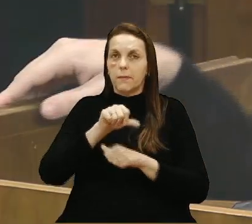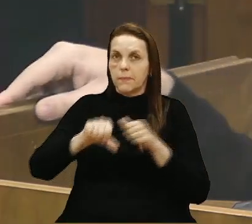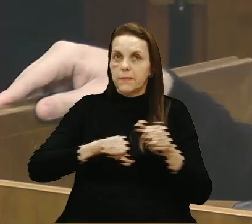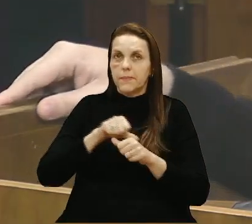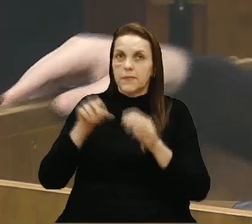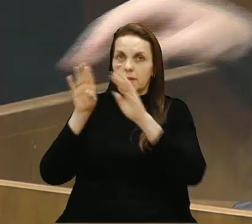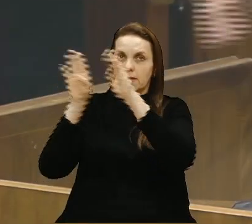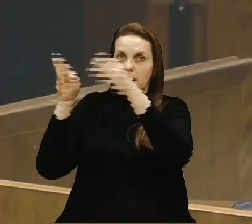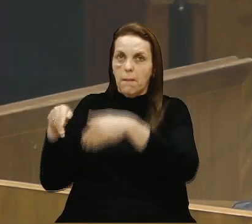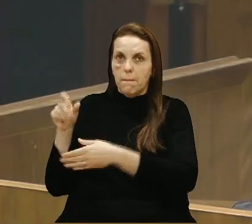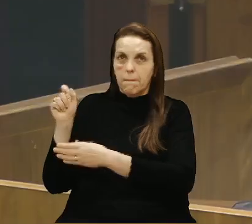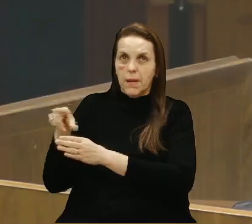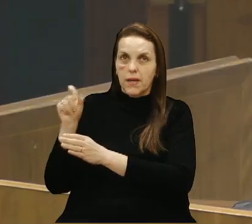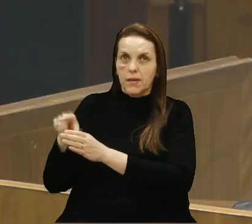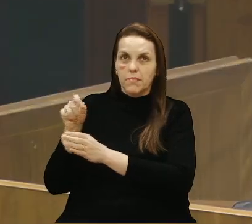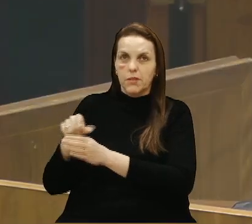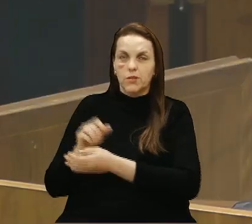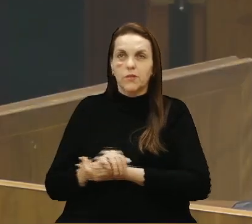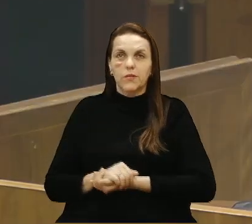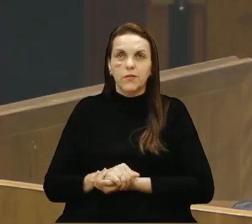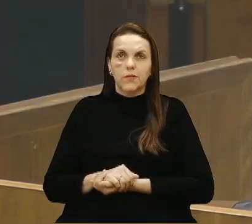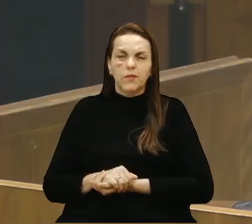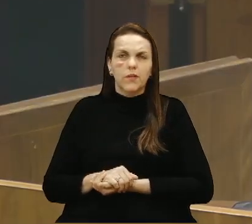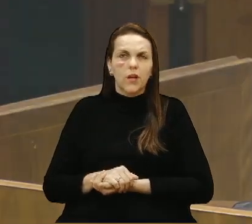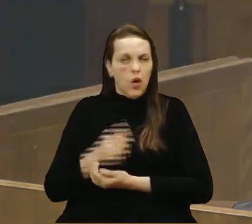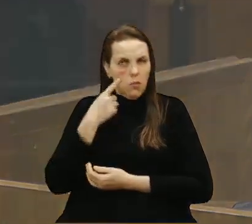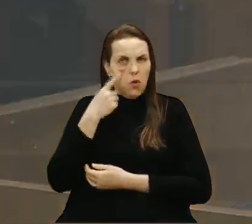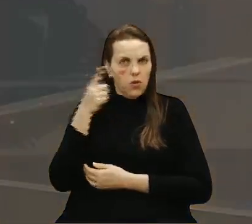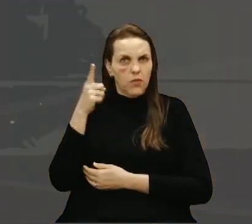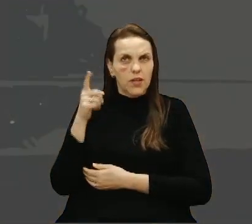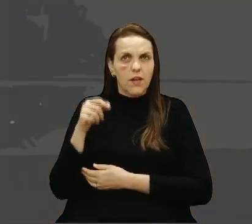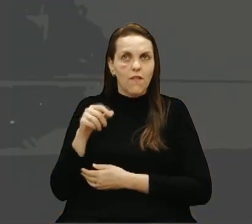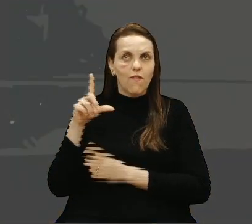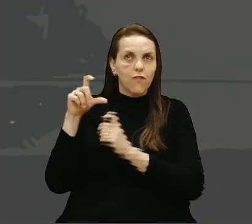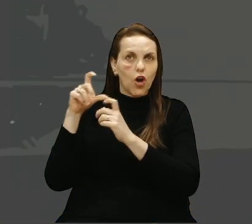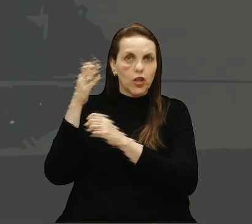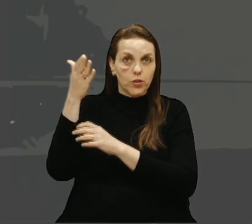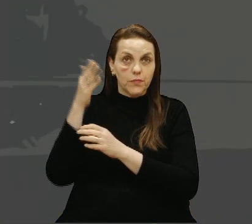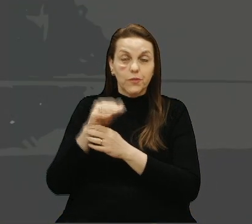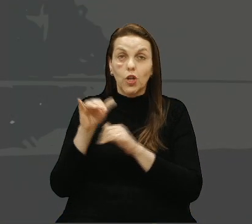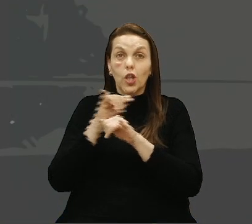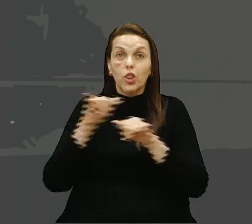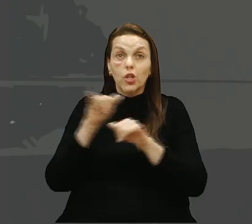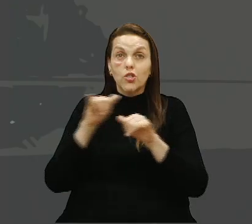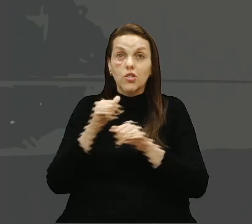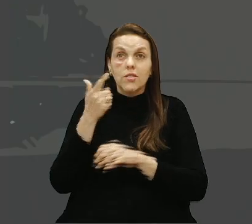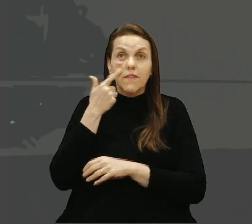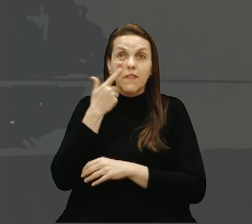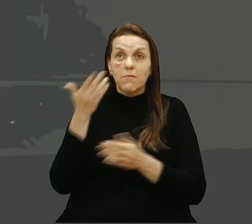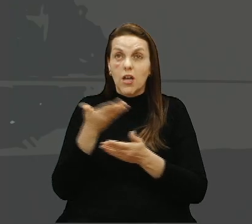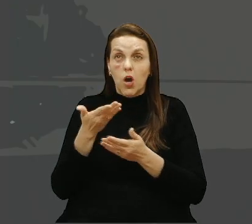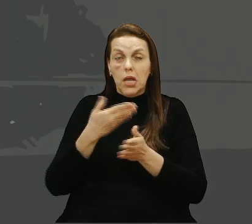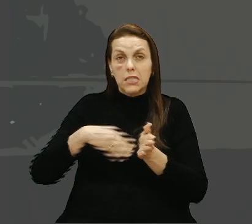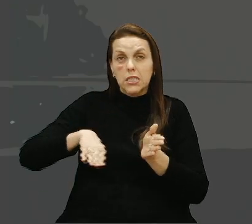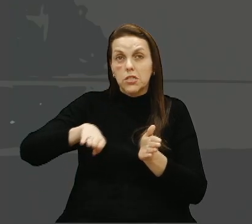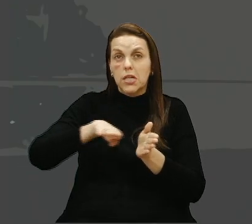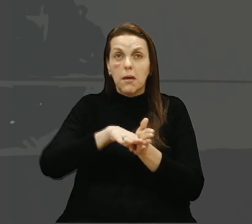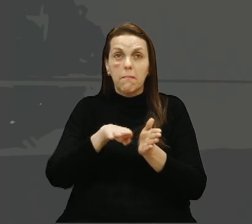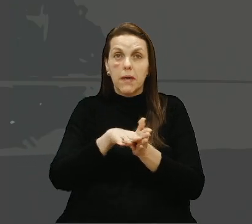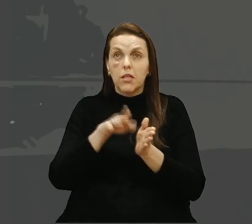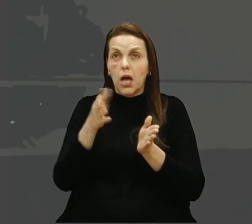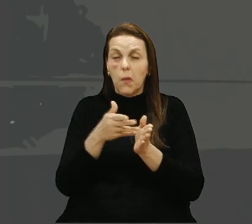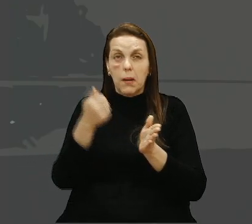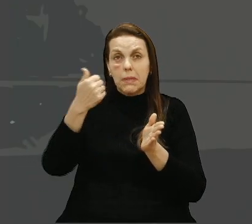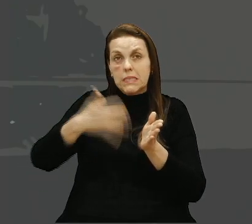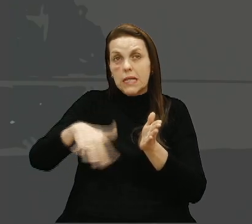parquímetro. Até pode botar na tela ali a foto que a gente teve. É só esse tipo de notícia que a gente vê ultimamente, né? Estacionamento rotativo ficará